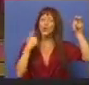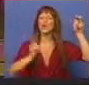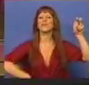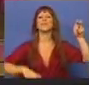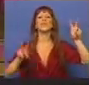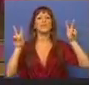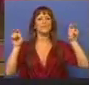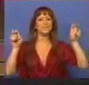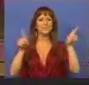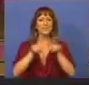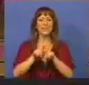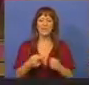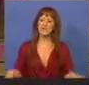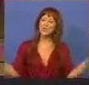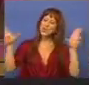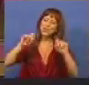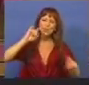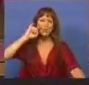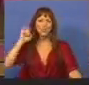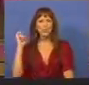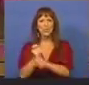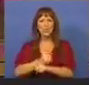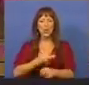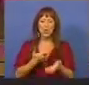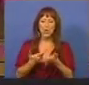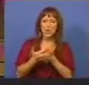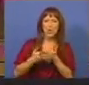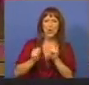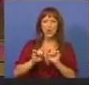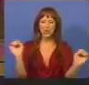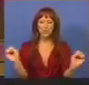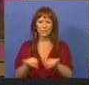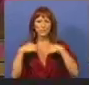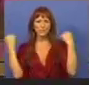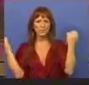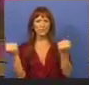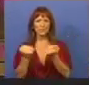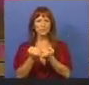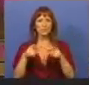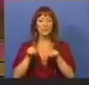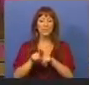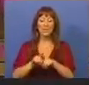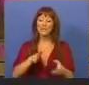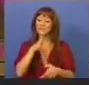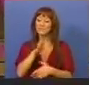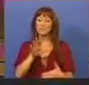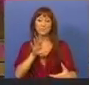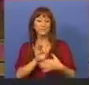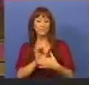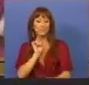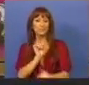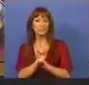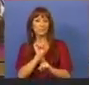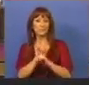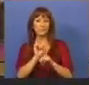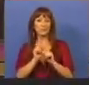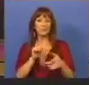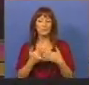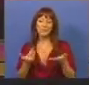novamente, às novas exigências económicas e sociais que apontam no sentido